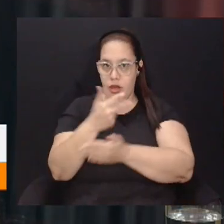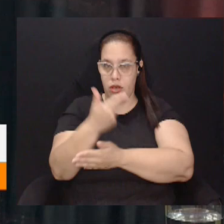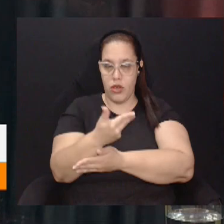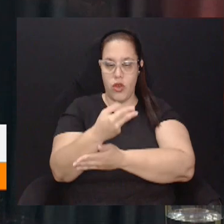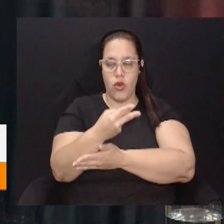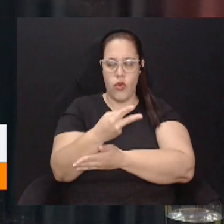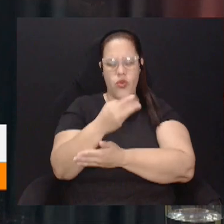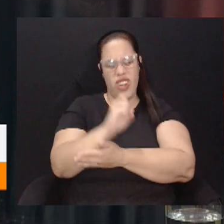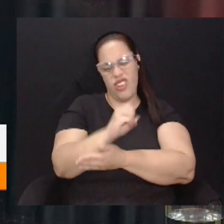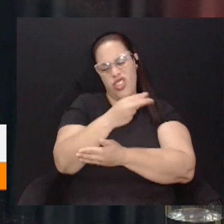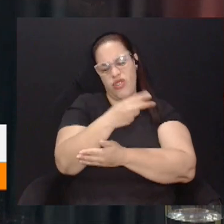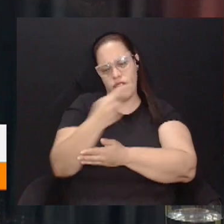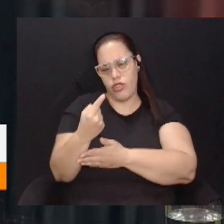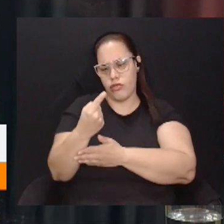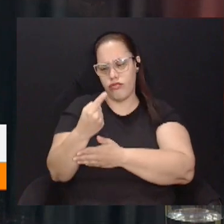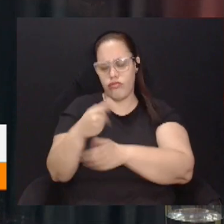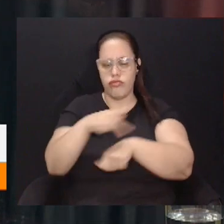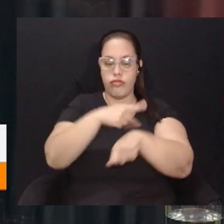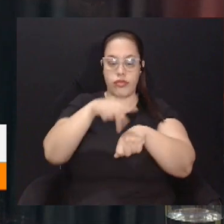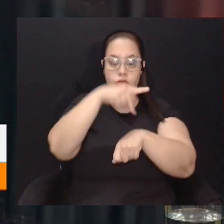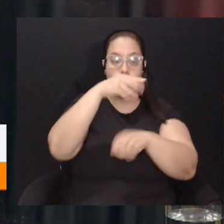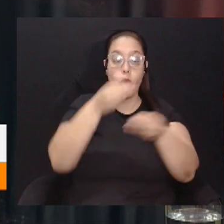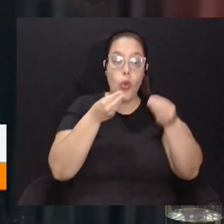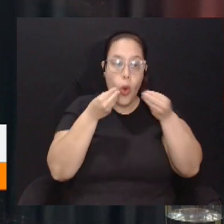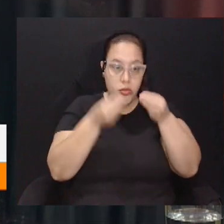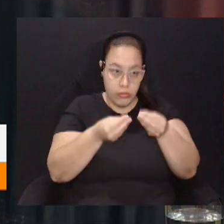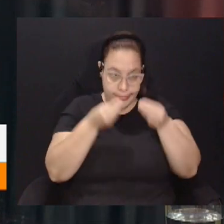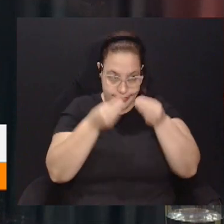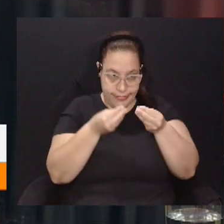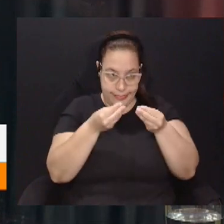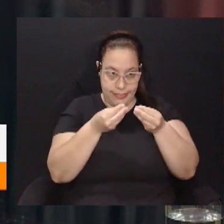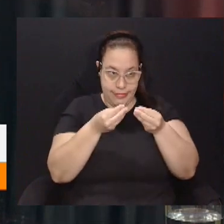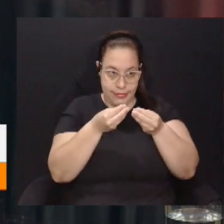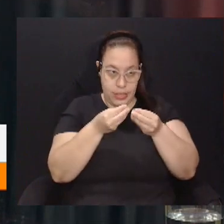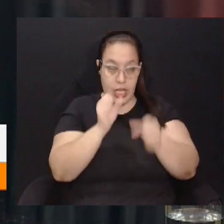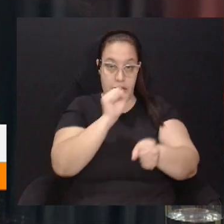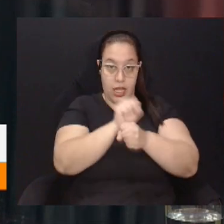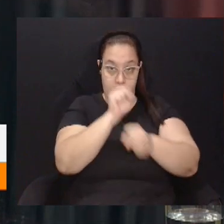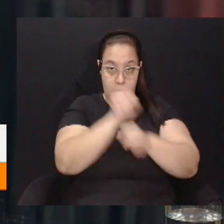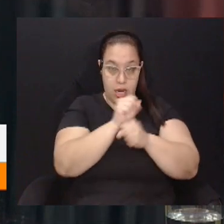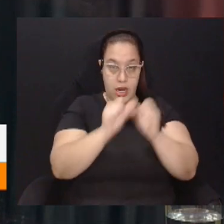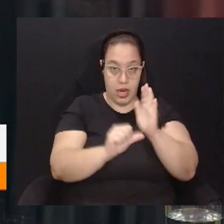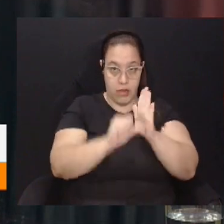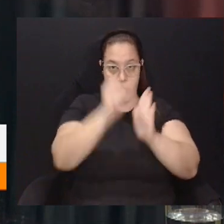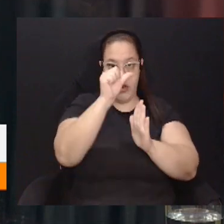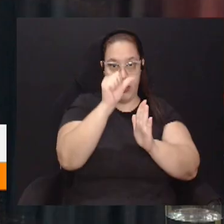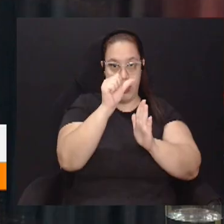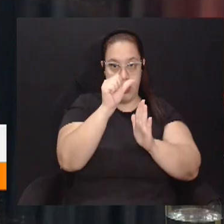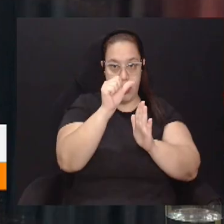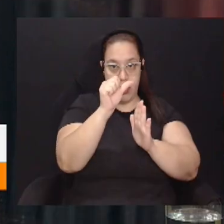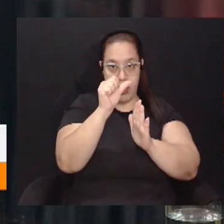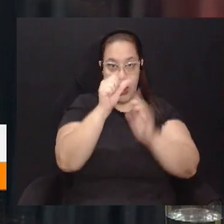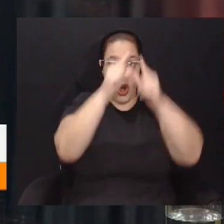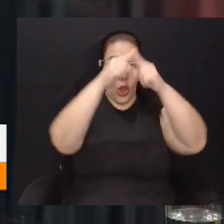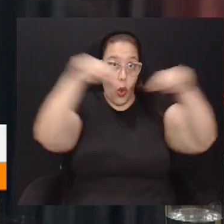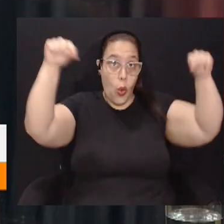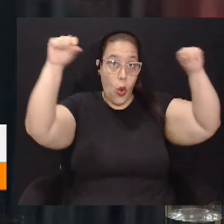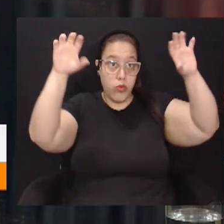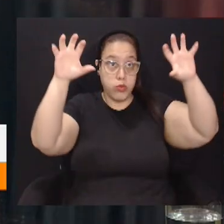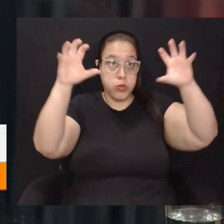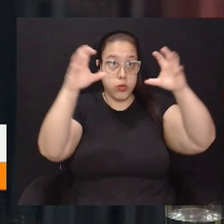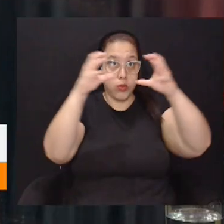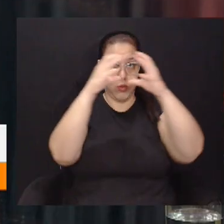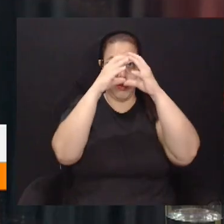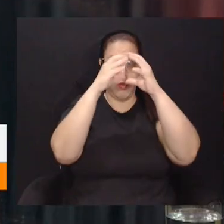Páscoa é estabelecida como? Você espera a primeira lua cheia. A primeira